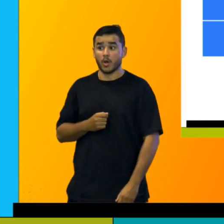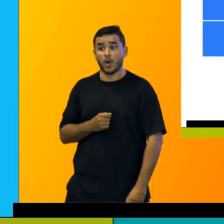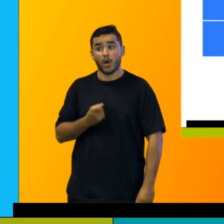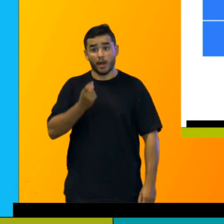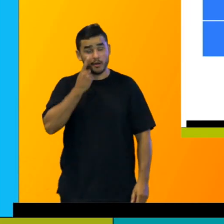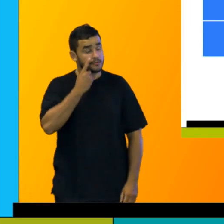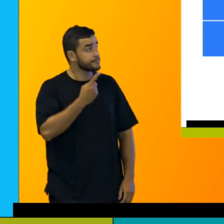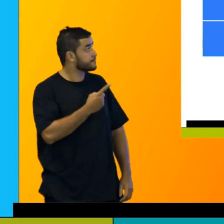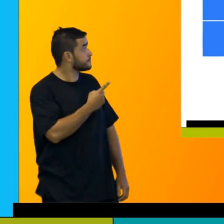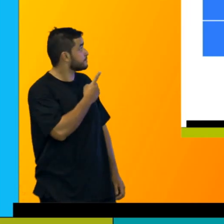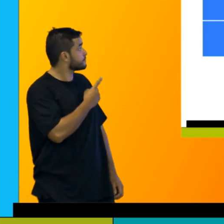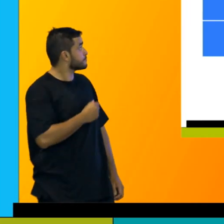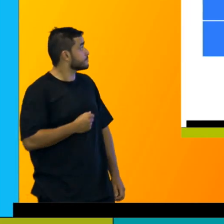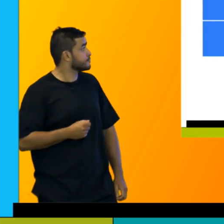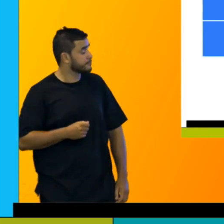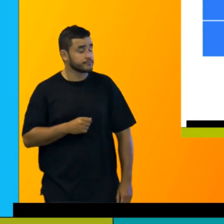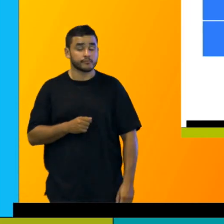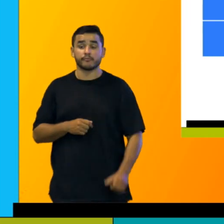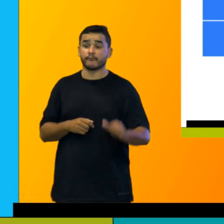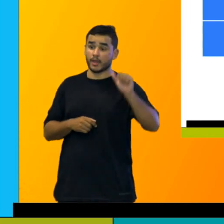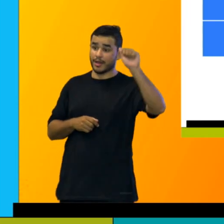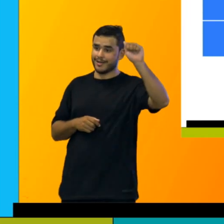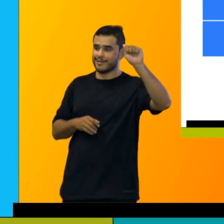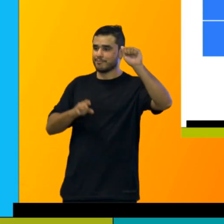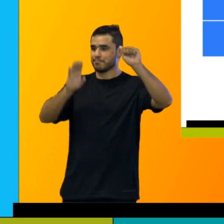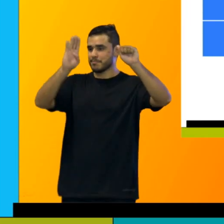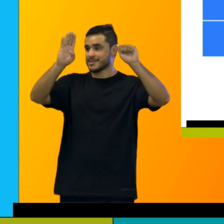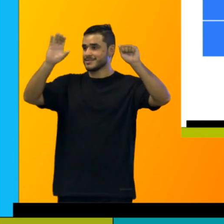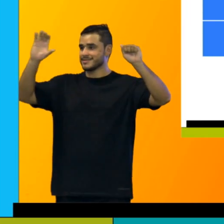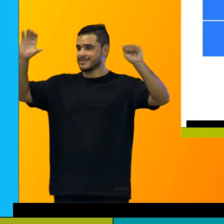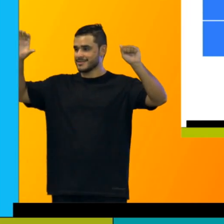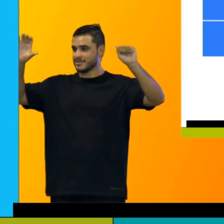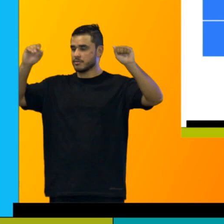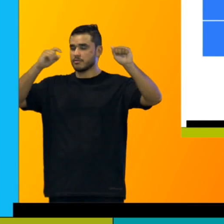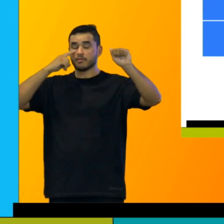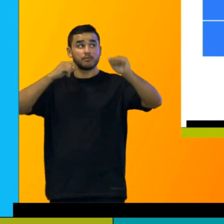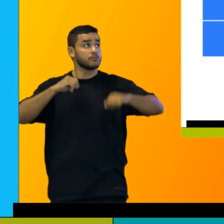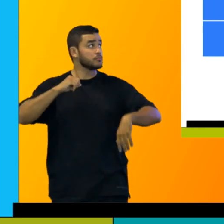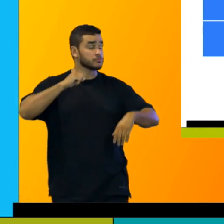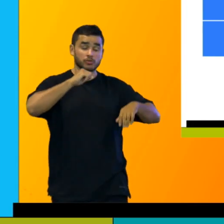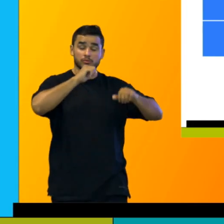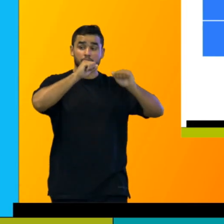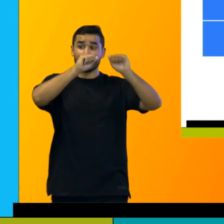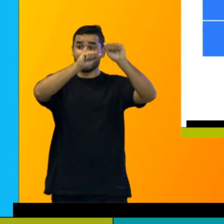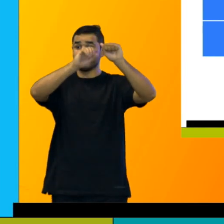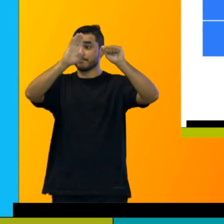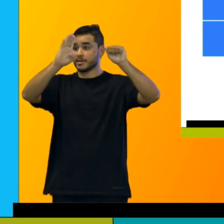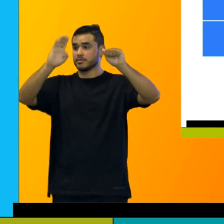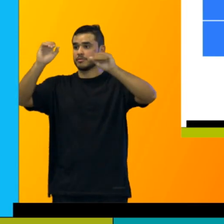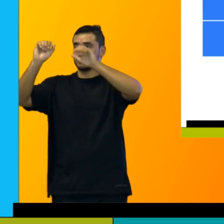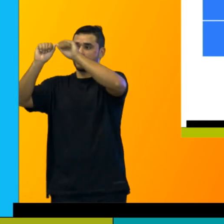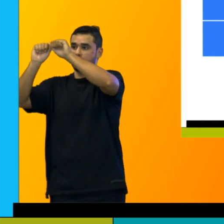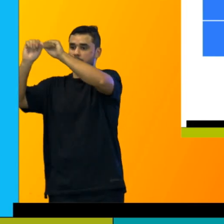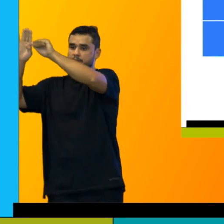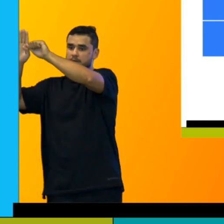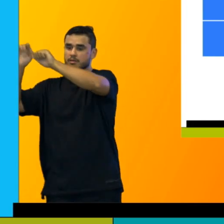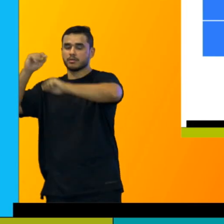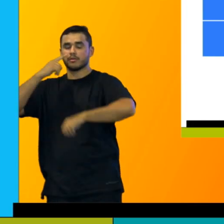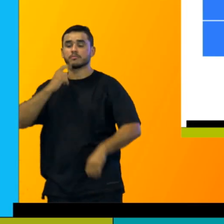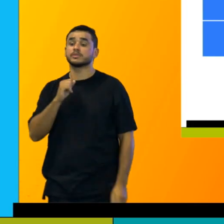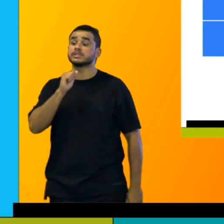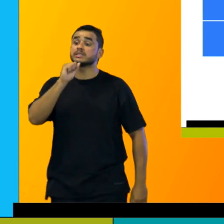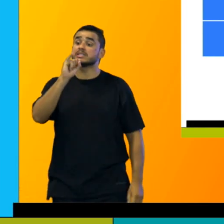coluna tem a letra A. Na segunda, a letra B. Aí tem assim, ó, se o A for 0 e o B